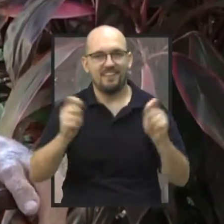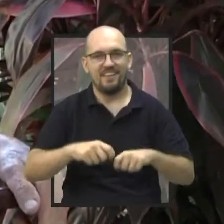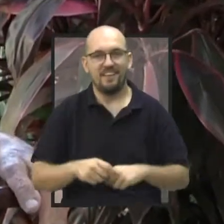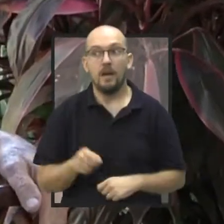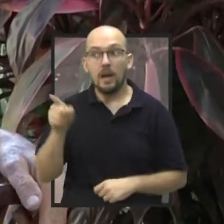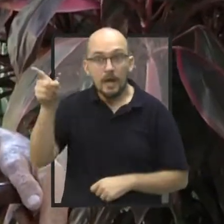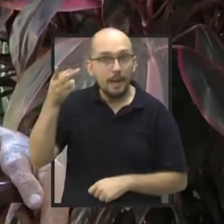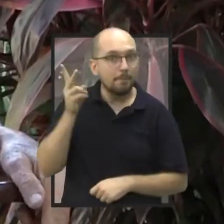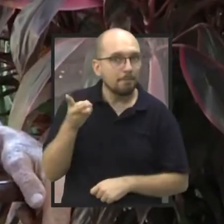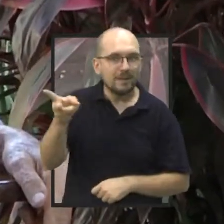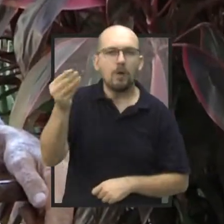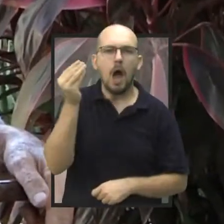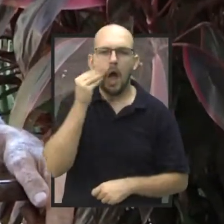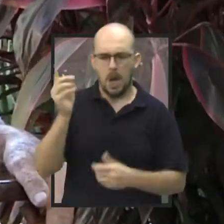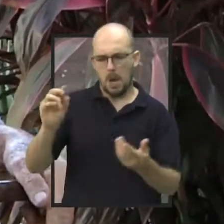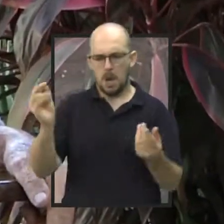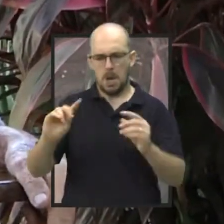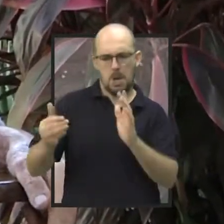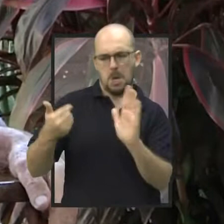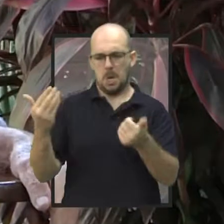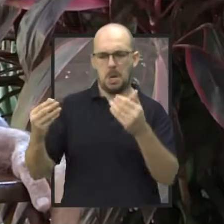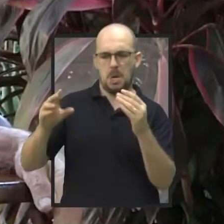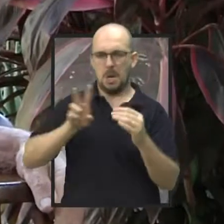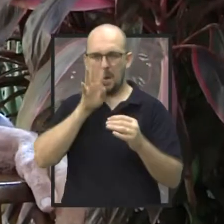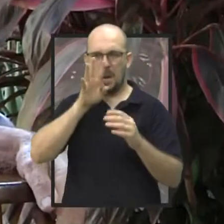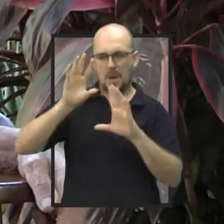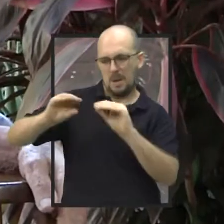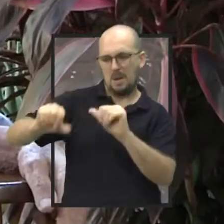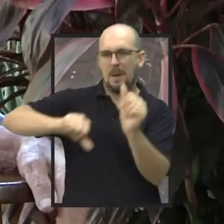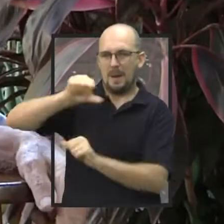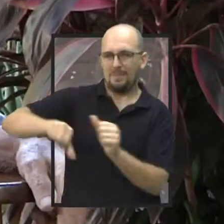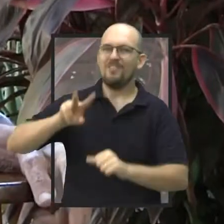Eles mesmos vão tentar modificar isso.